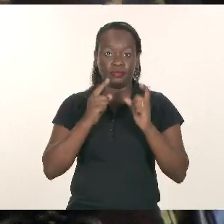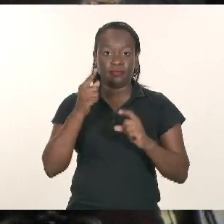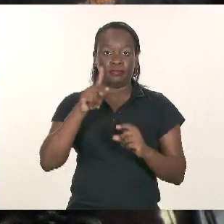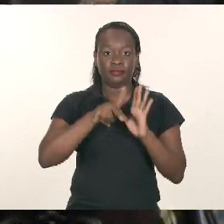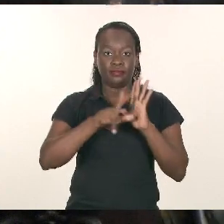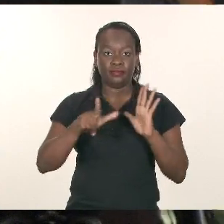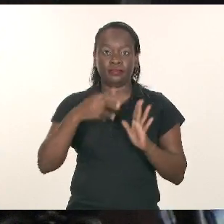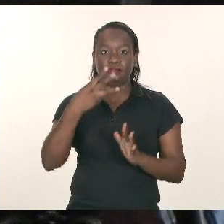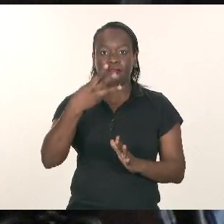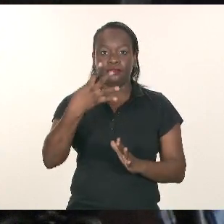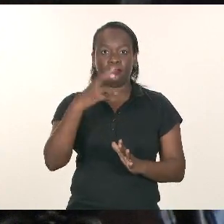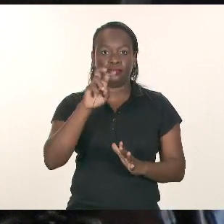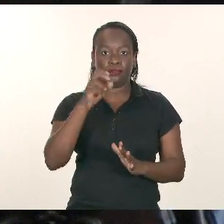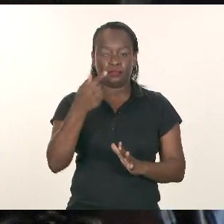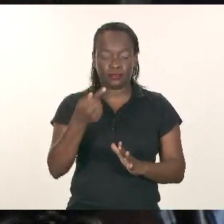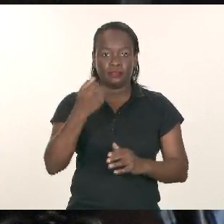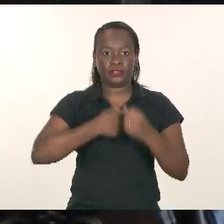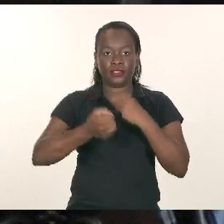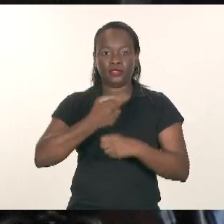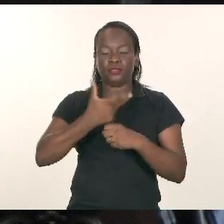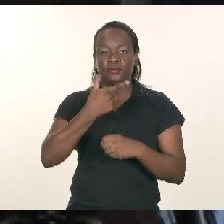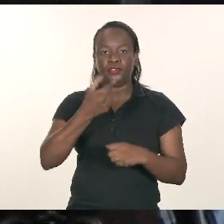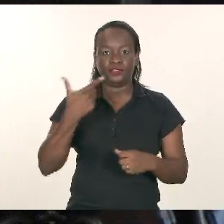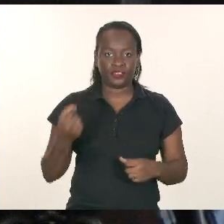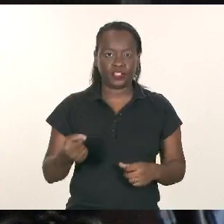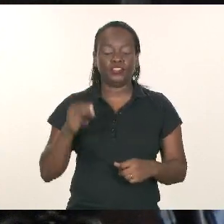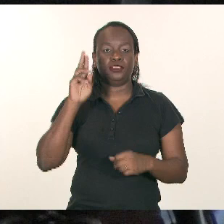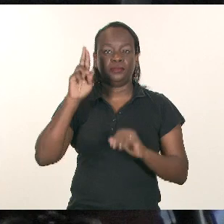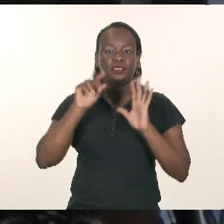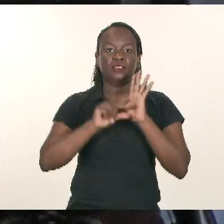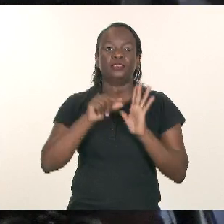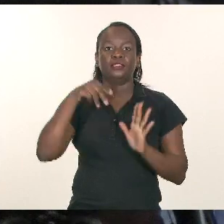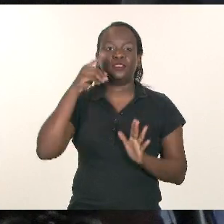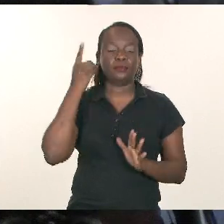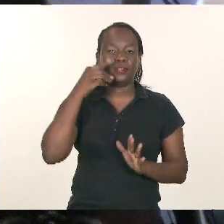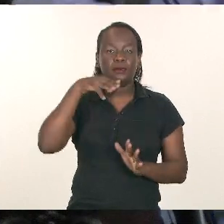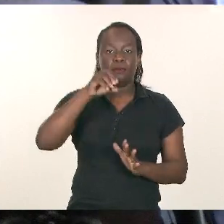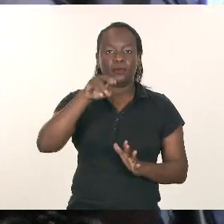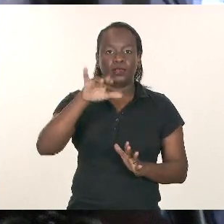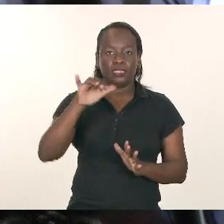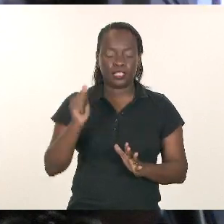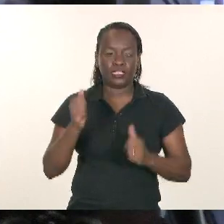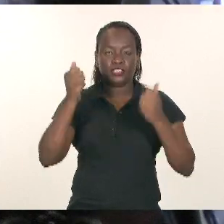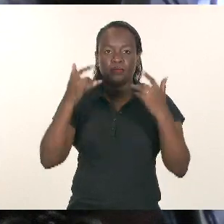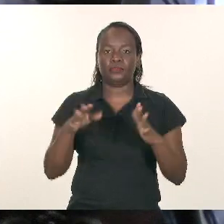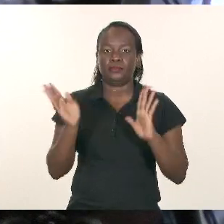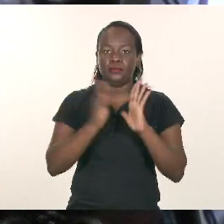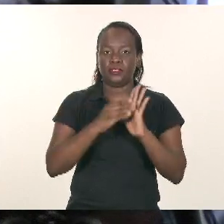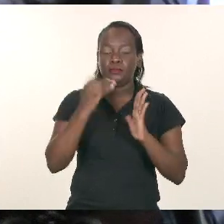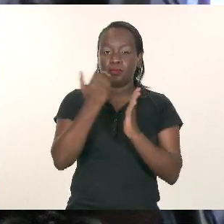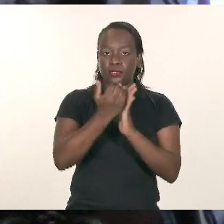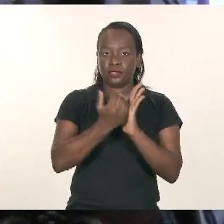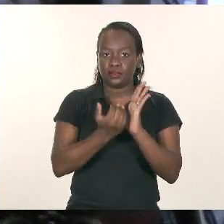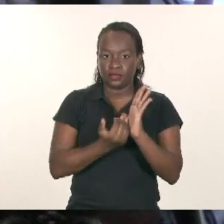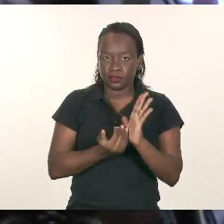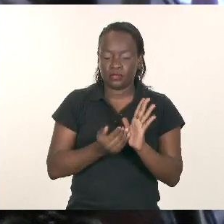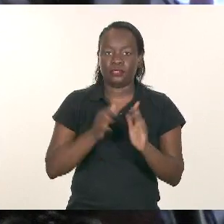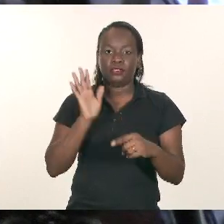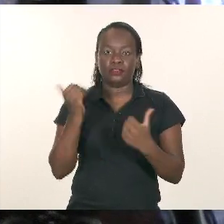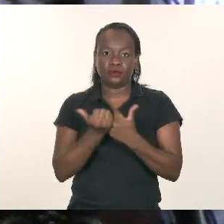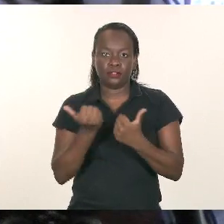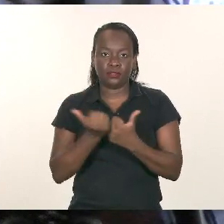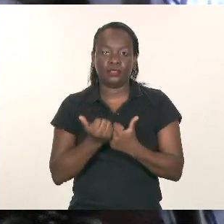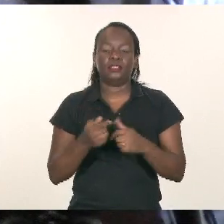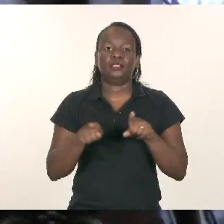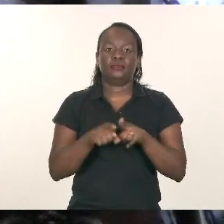projeto de lei 3457/2020, de autoria da deputada Mônica Francisco, que institui o Programa de Cooperação e o Código